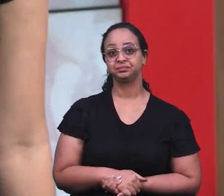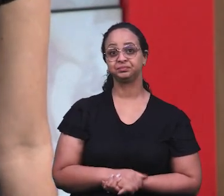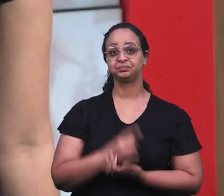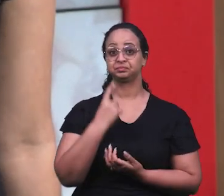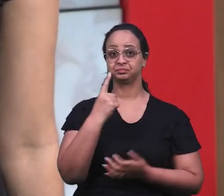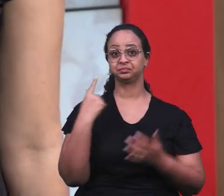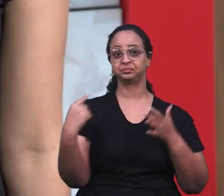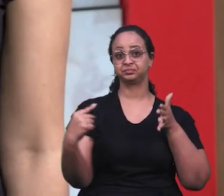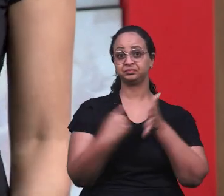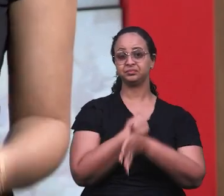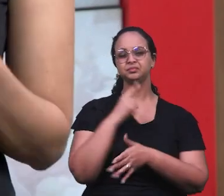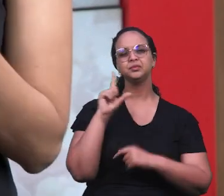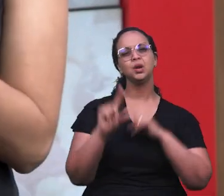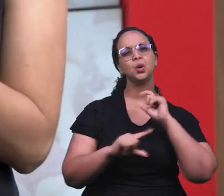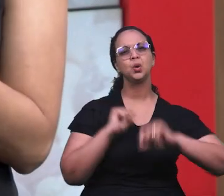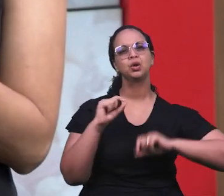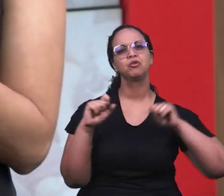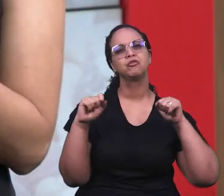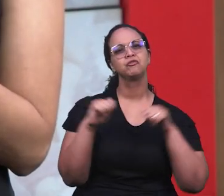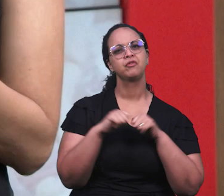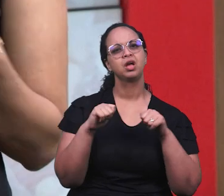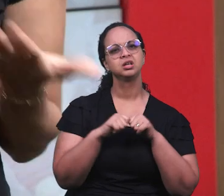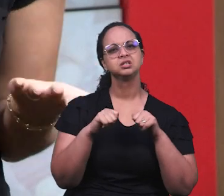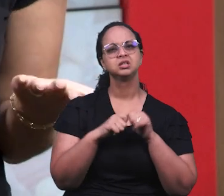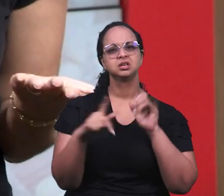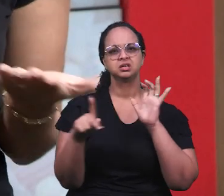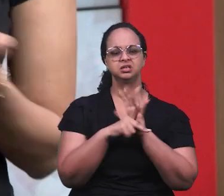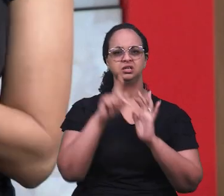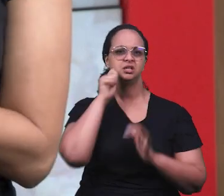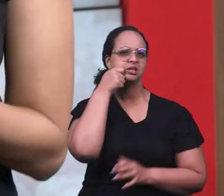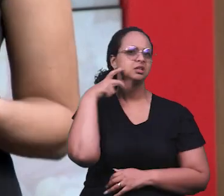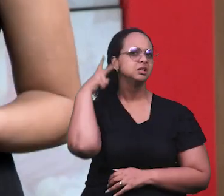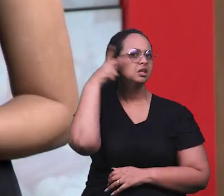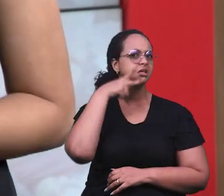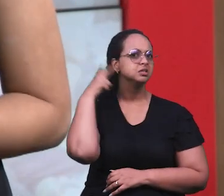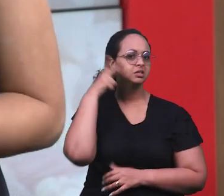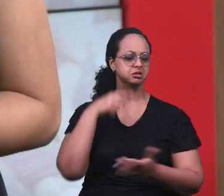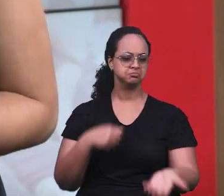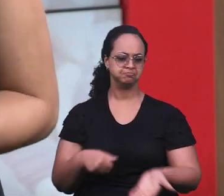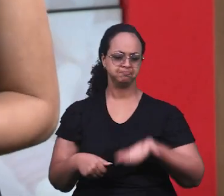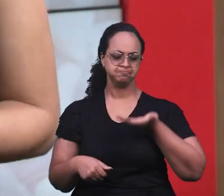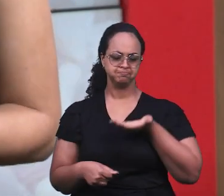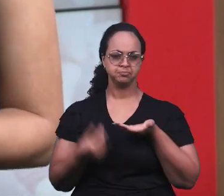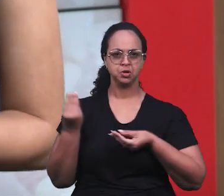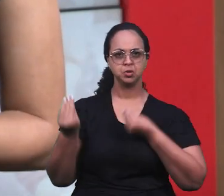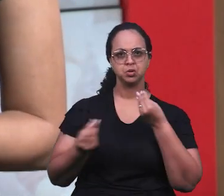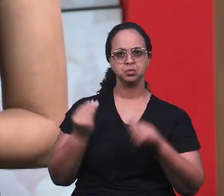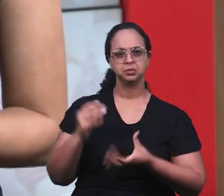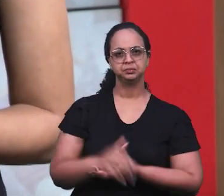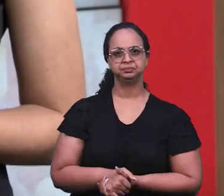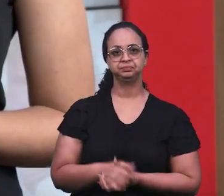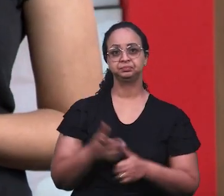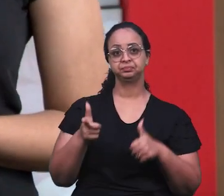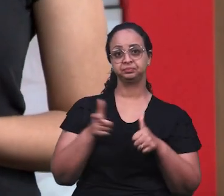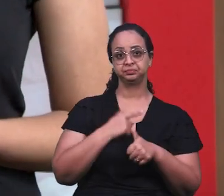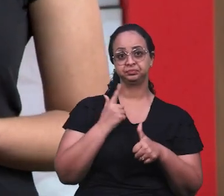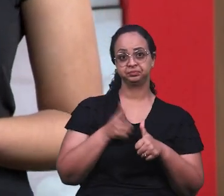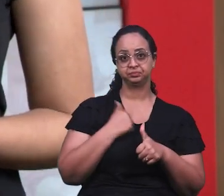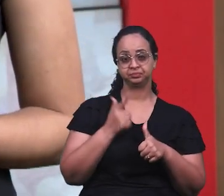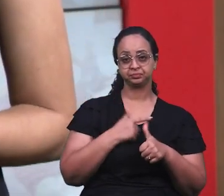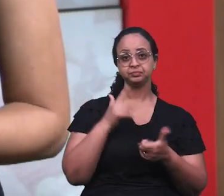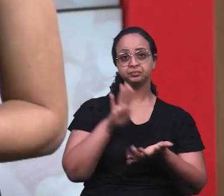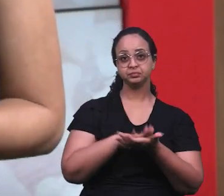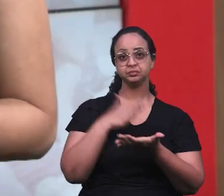delas foi, o que fazer com os elementos da ceia quando fica na nossa mão? De primeiro, irmãos, vamos lá.